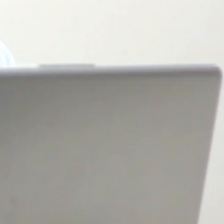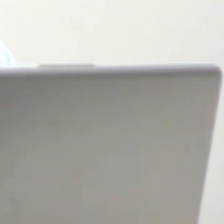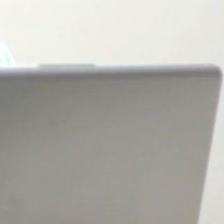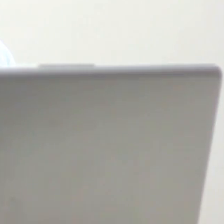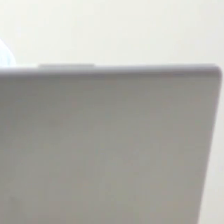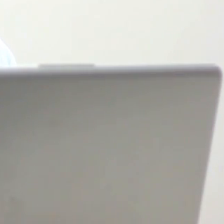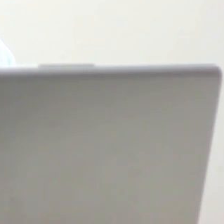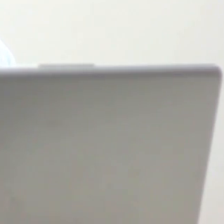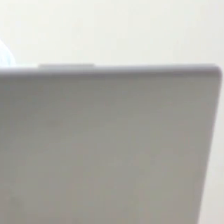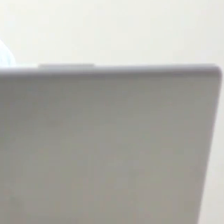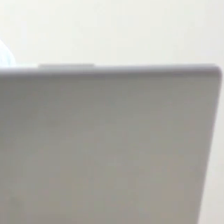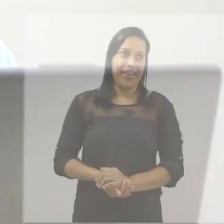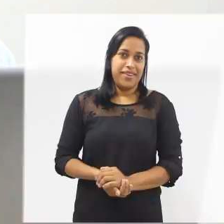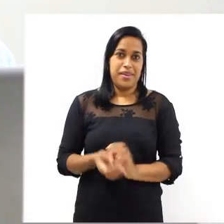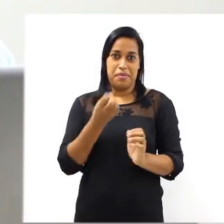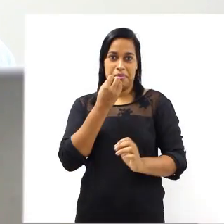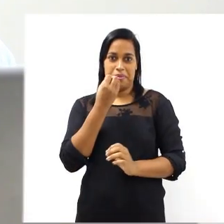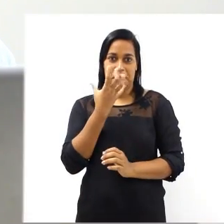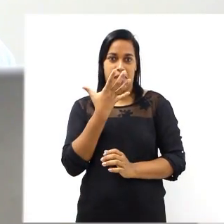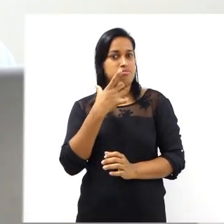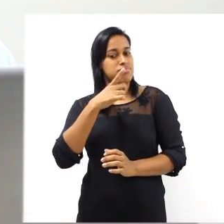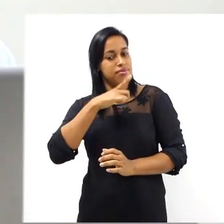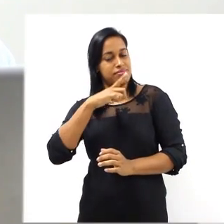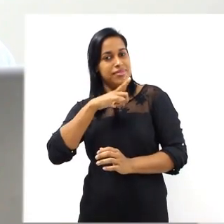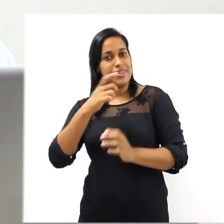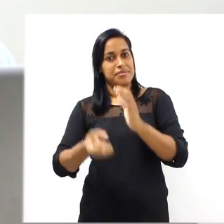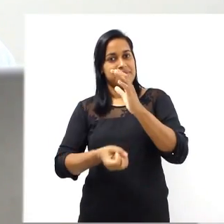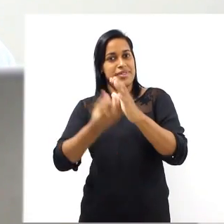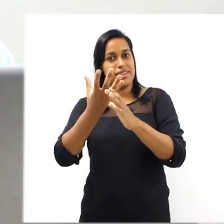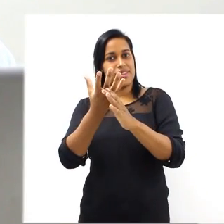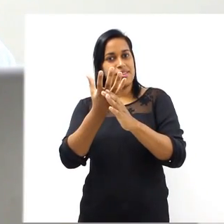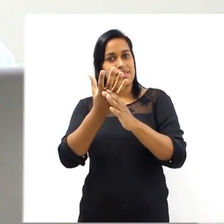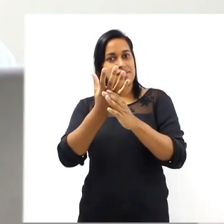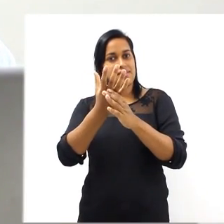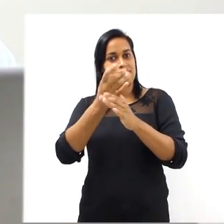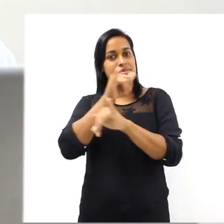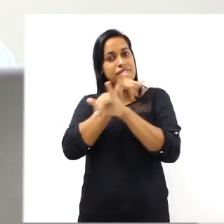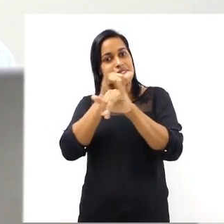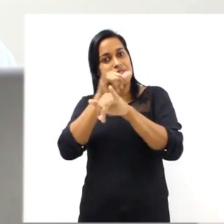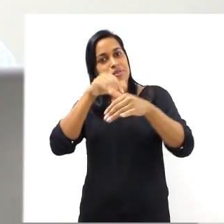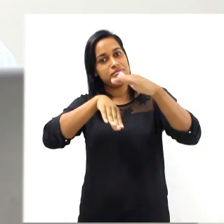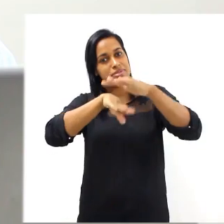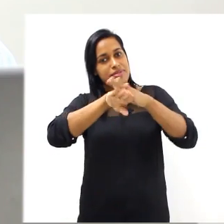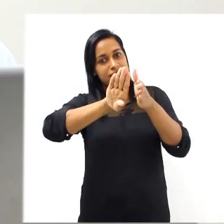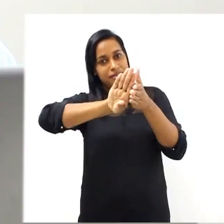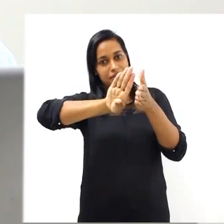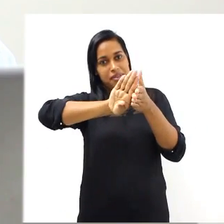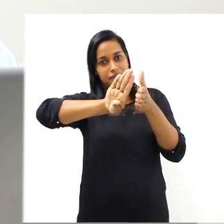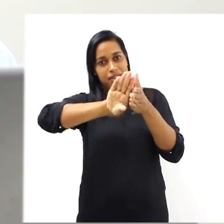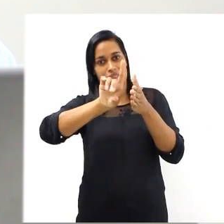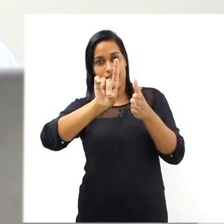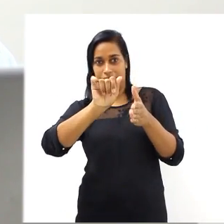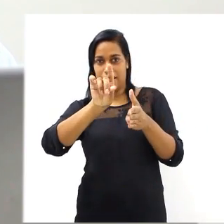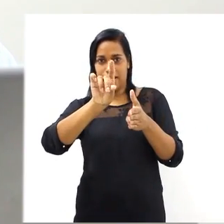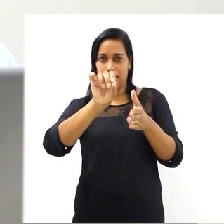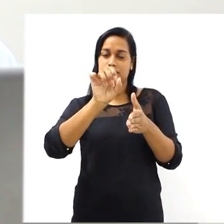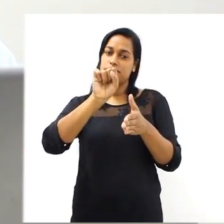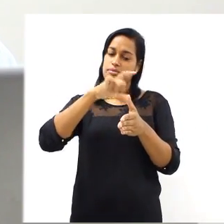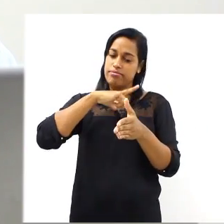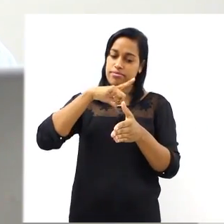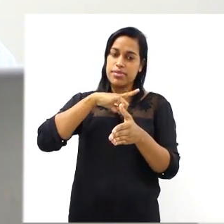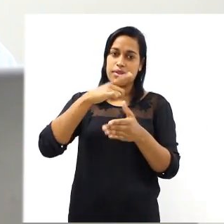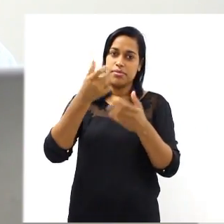Bom, nós temos na criação de banco de dados, com a utilização de SQL, nós temos que